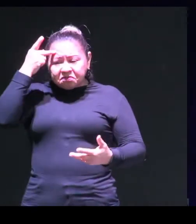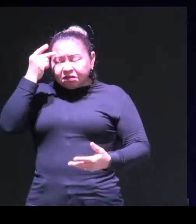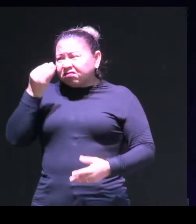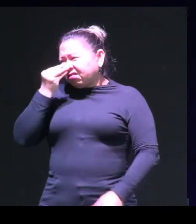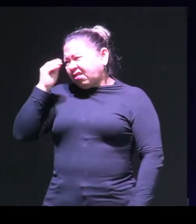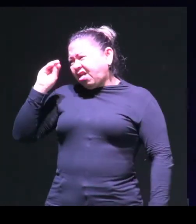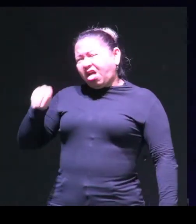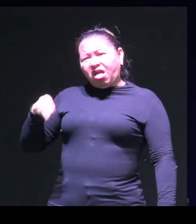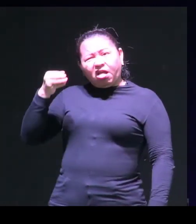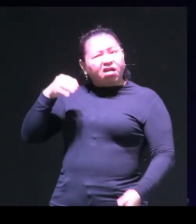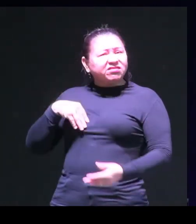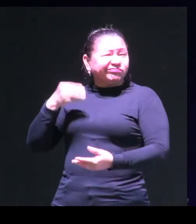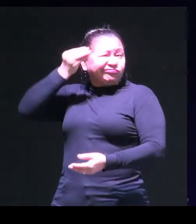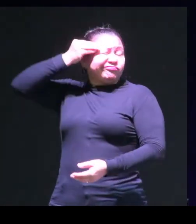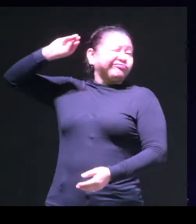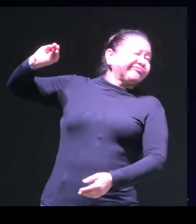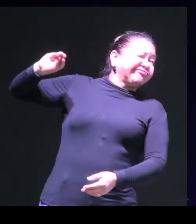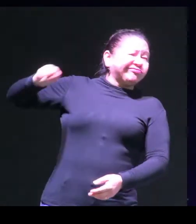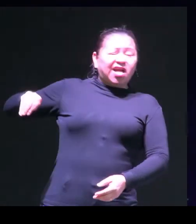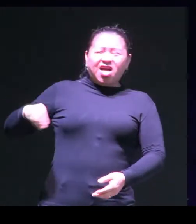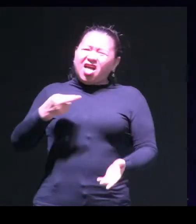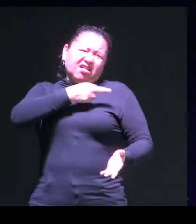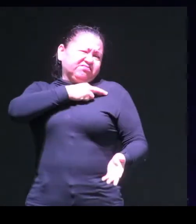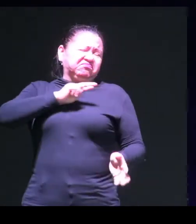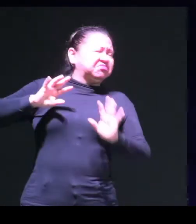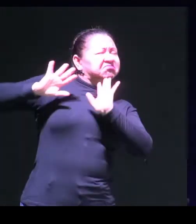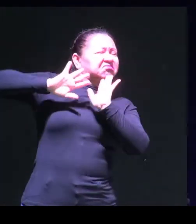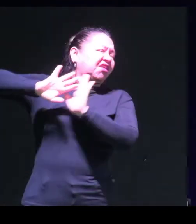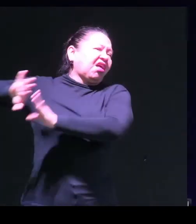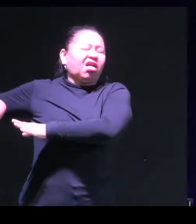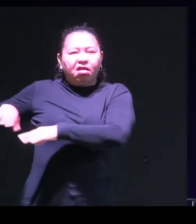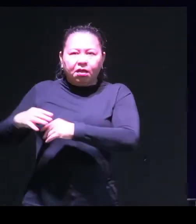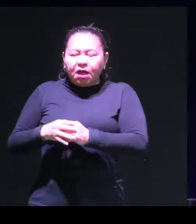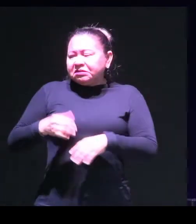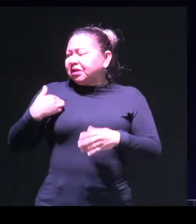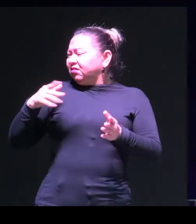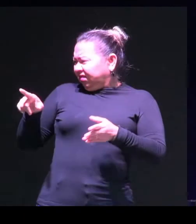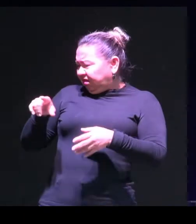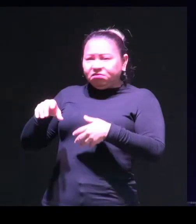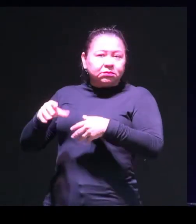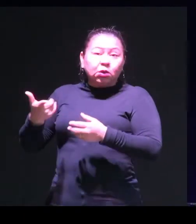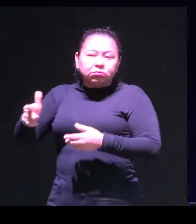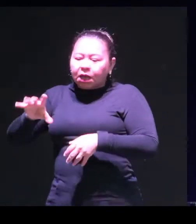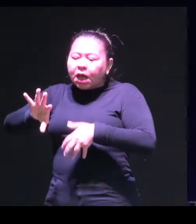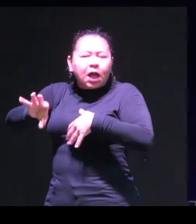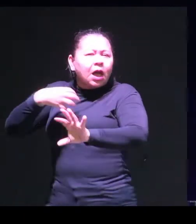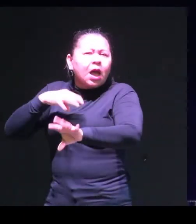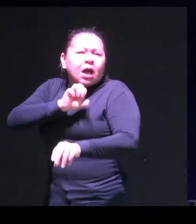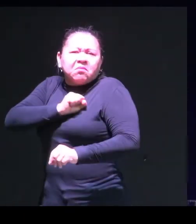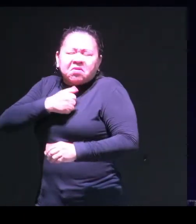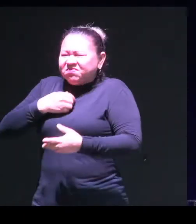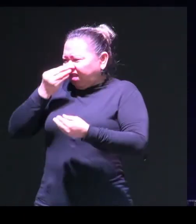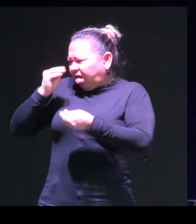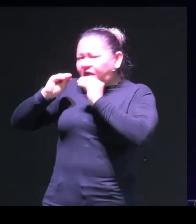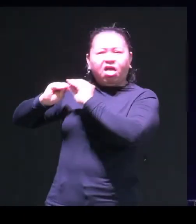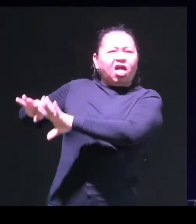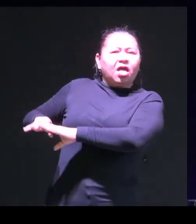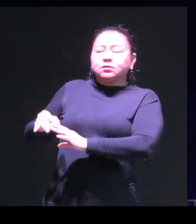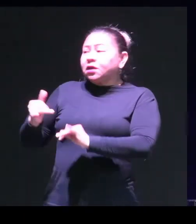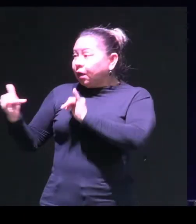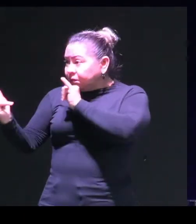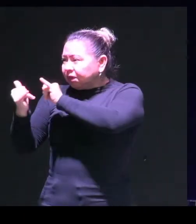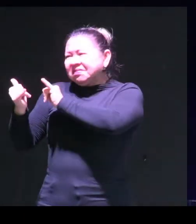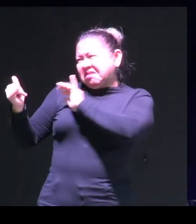evangelho. Hoje em dia as pessoas não estão preocupadas com o sofrimento dos outros. Hoje em dia as pessoas estão negando o